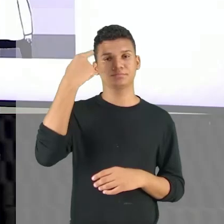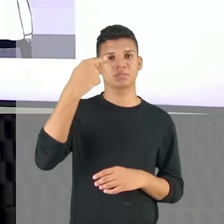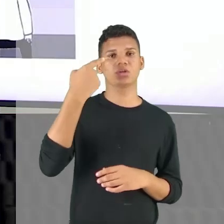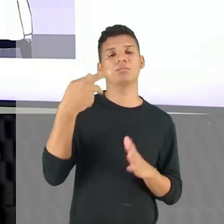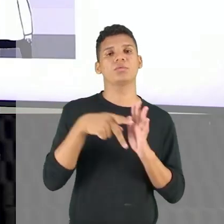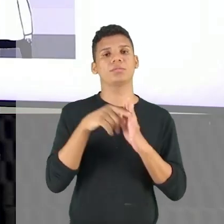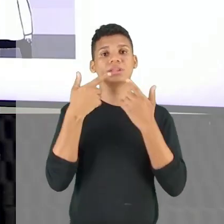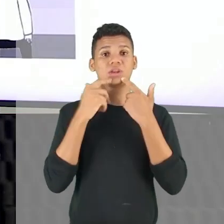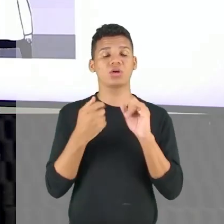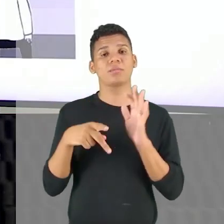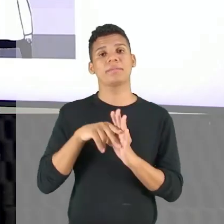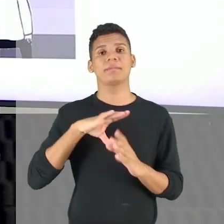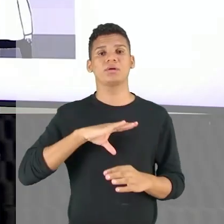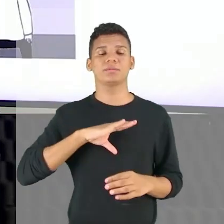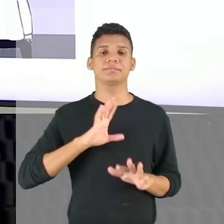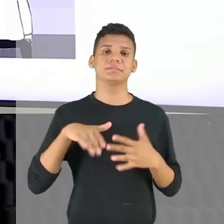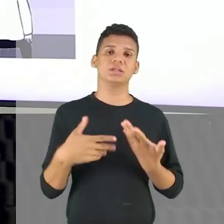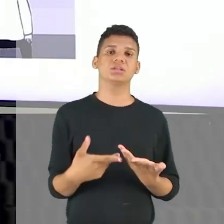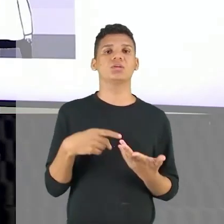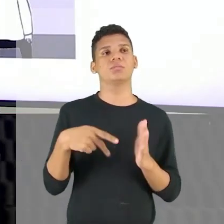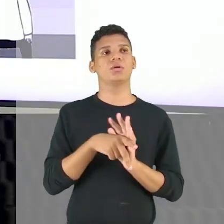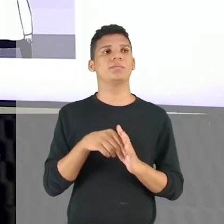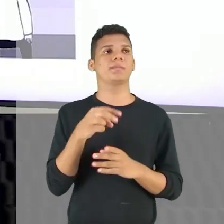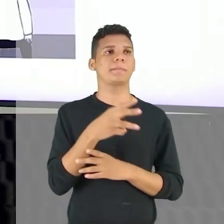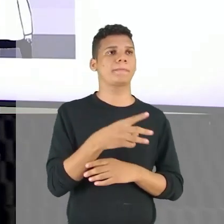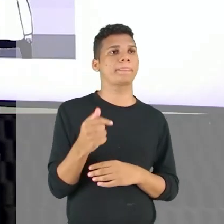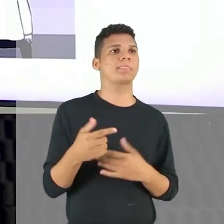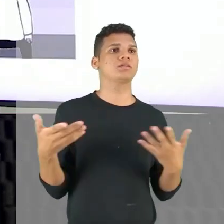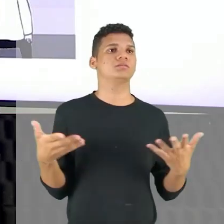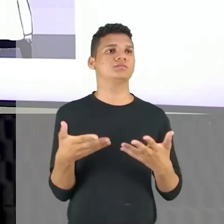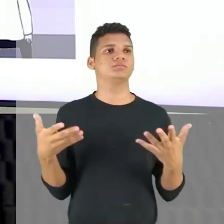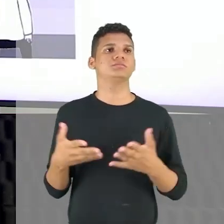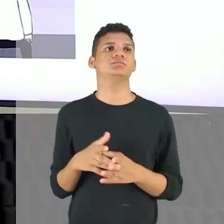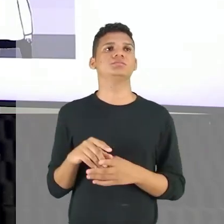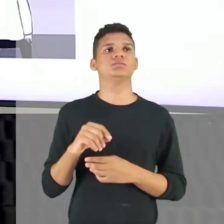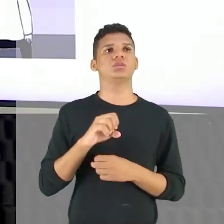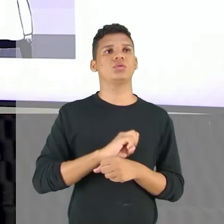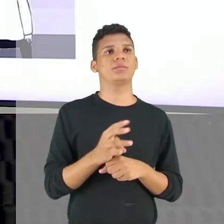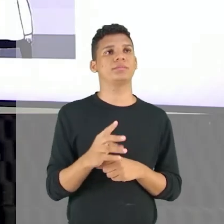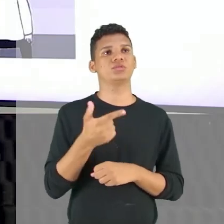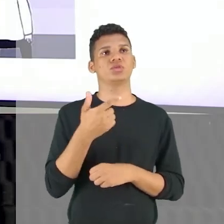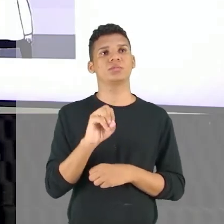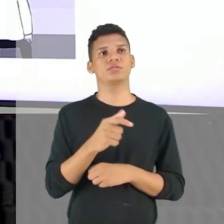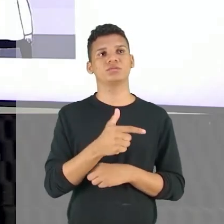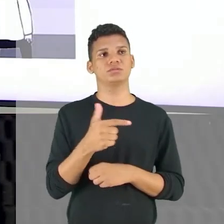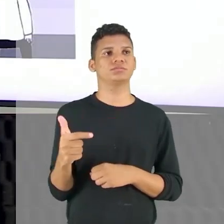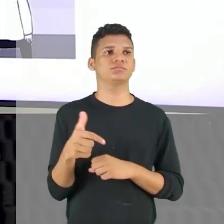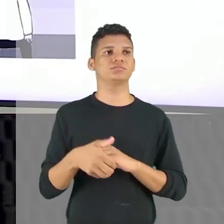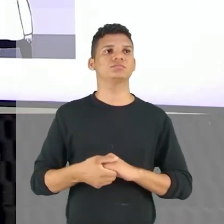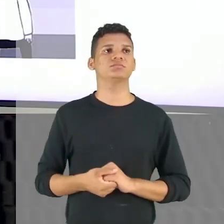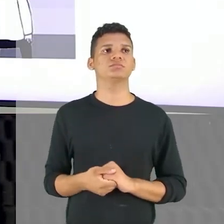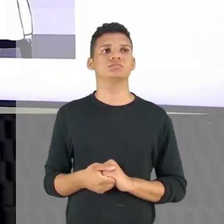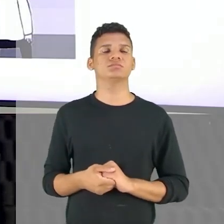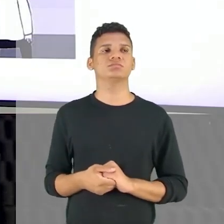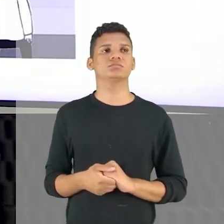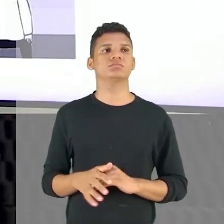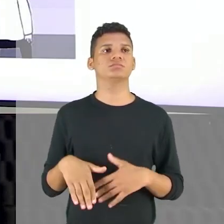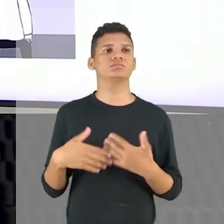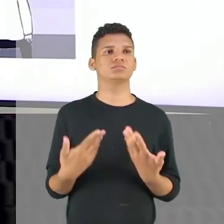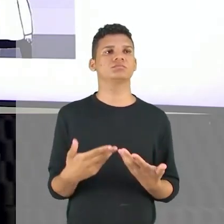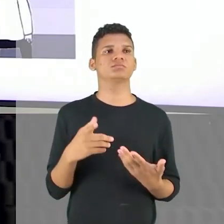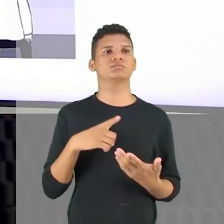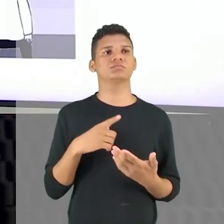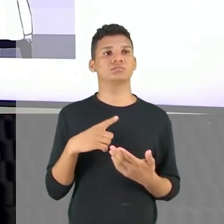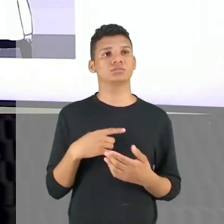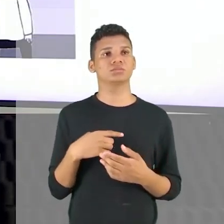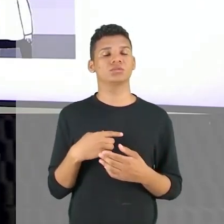lá para a nossa questão 37, também recente, o EMA 2022. Diz o seguinte, considerando o